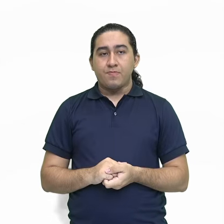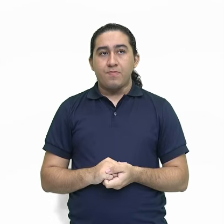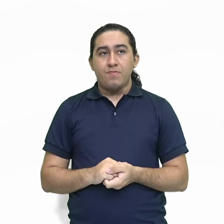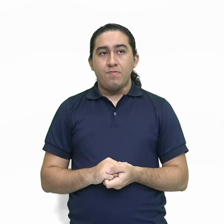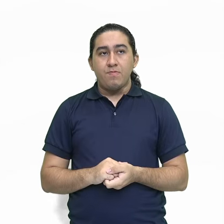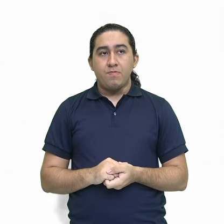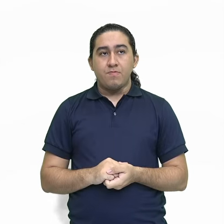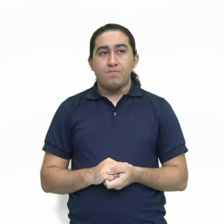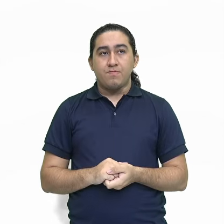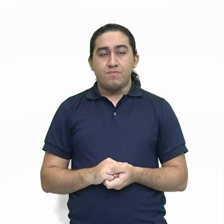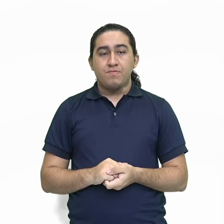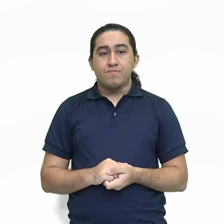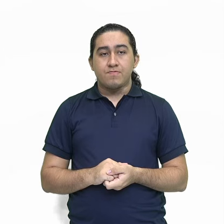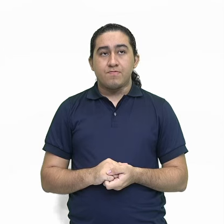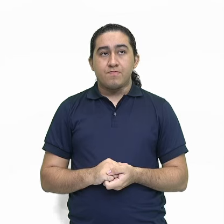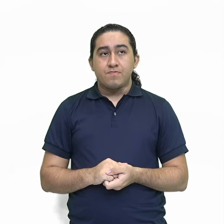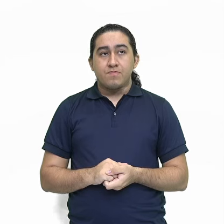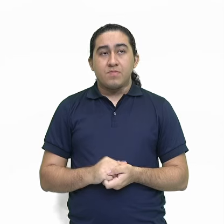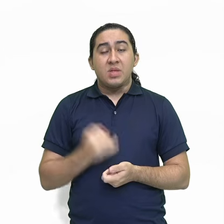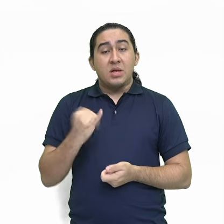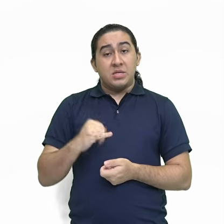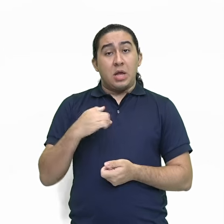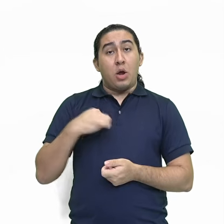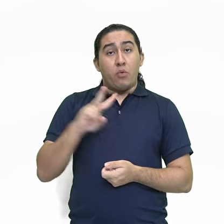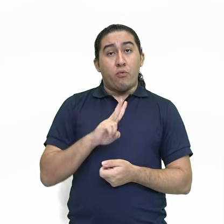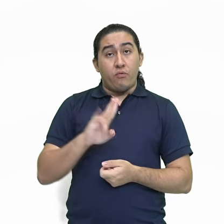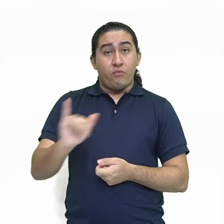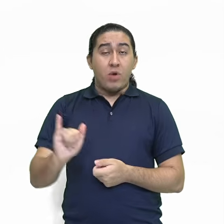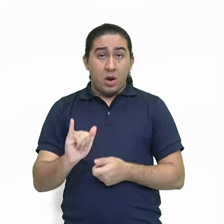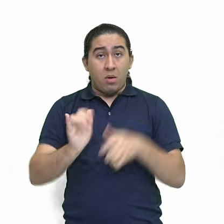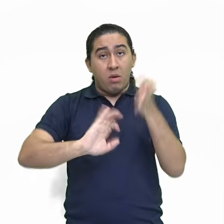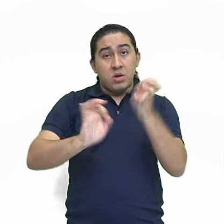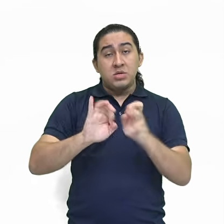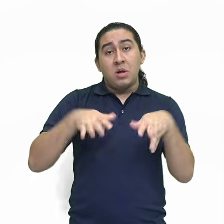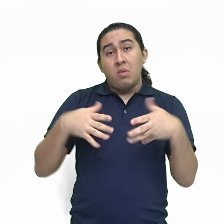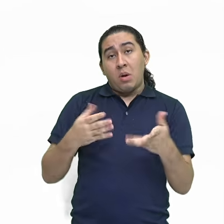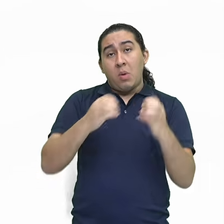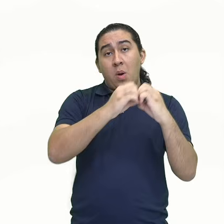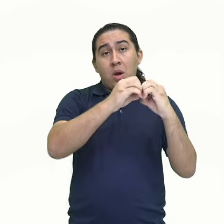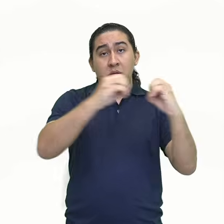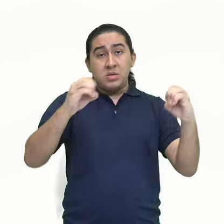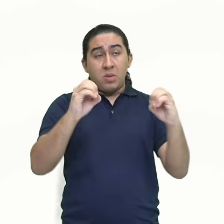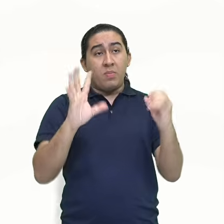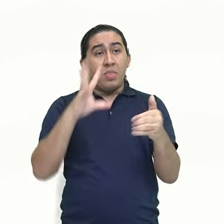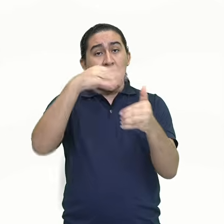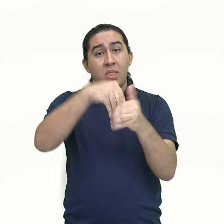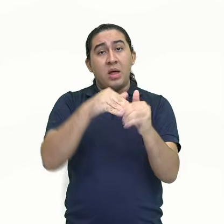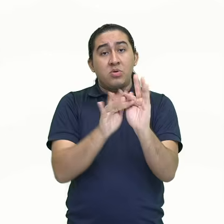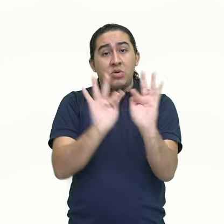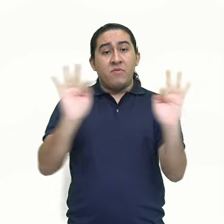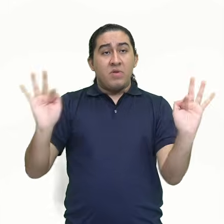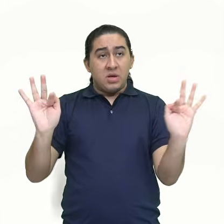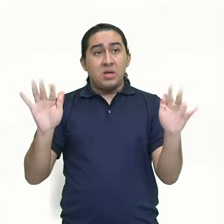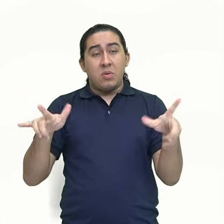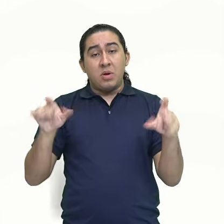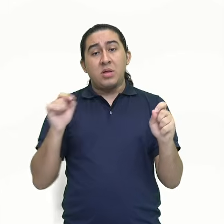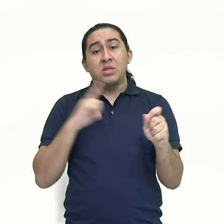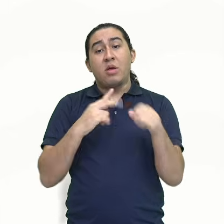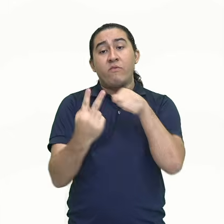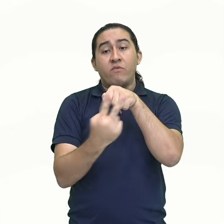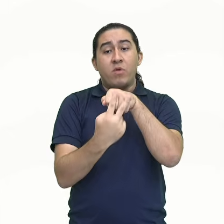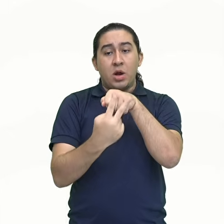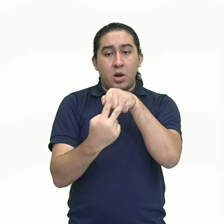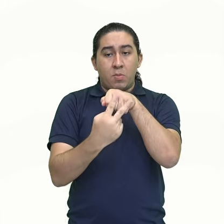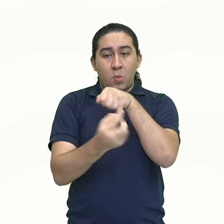eu vou classificar a quantidade de oração que eu tenho em um período? Pela quantidade de